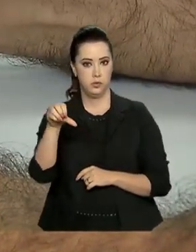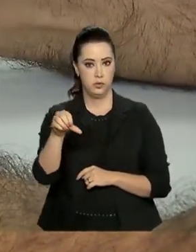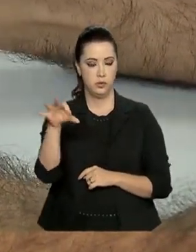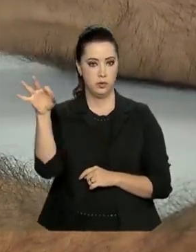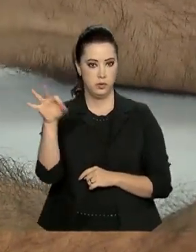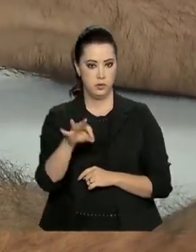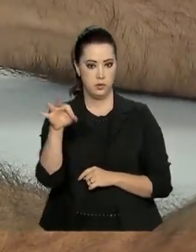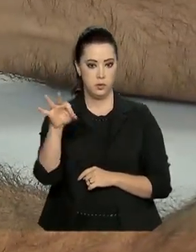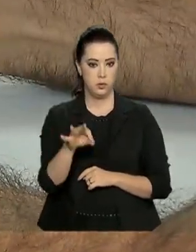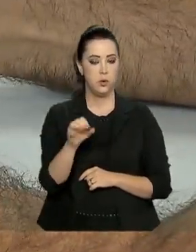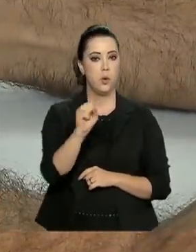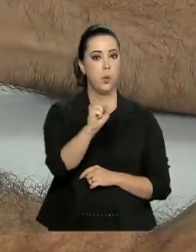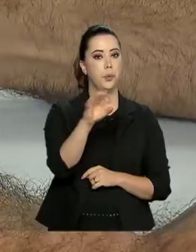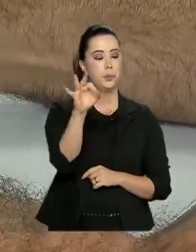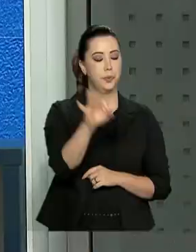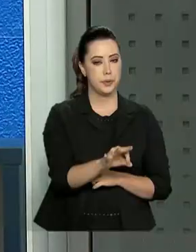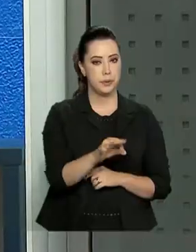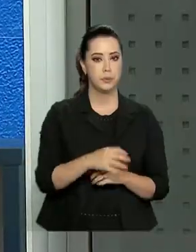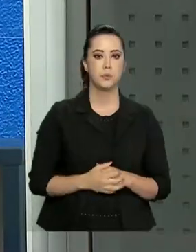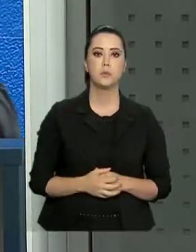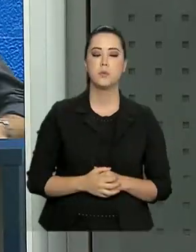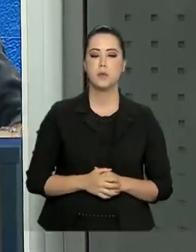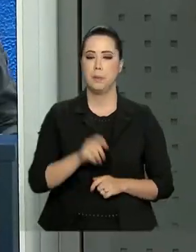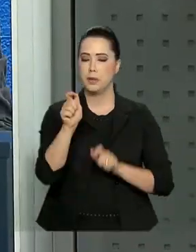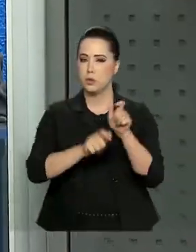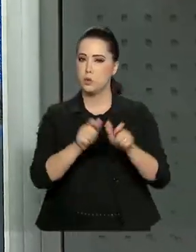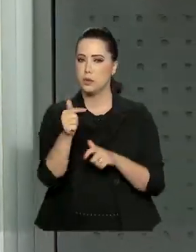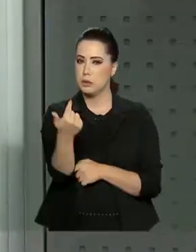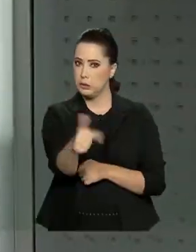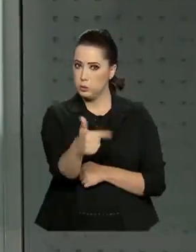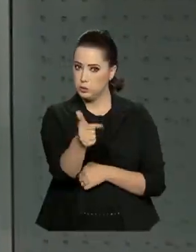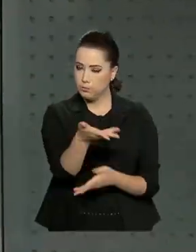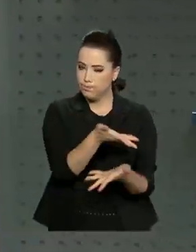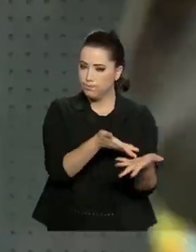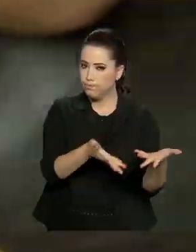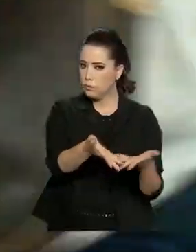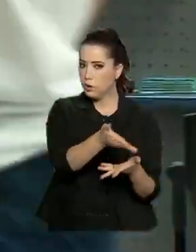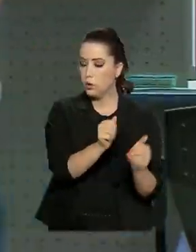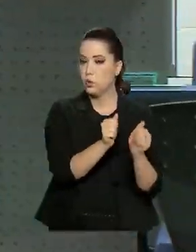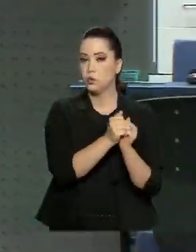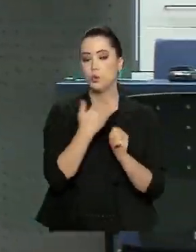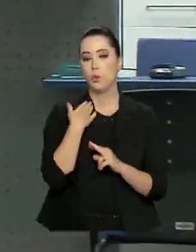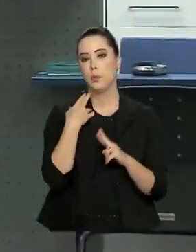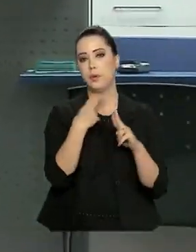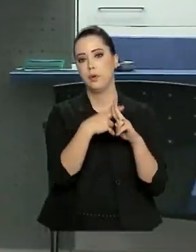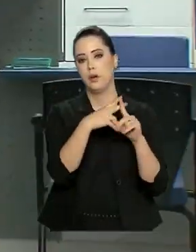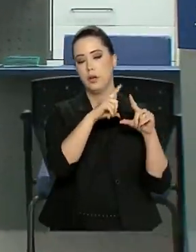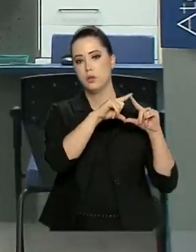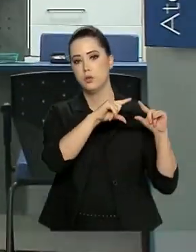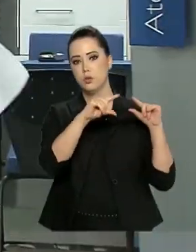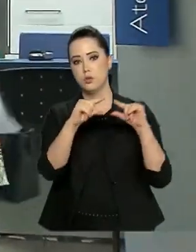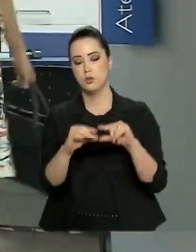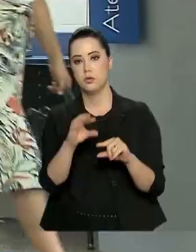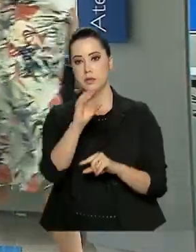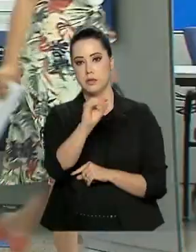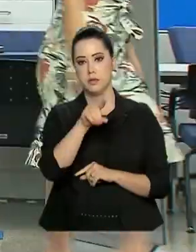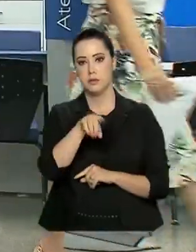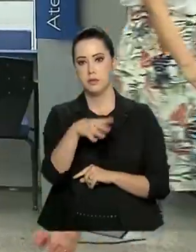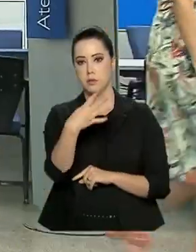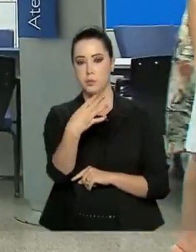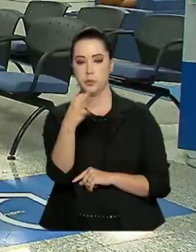% para 8%. Para clientes que não possuem relacionamento com a Caixa a redução é de 0